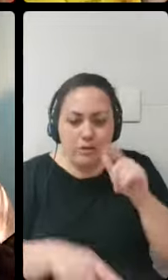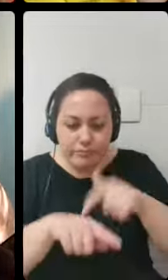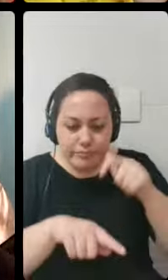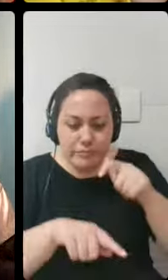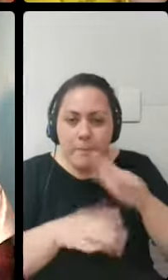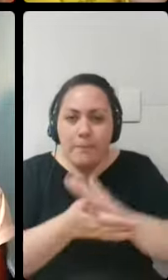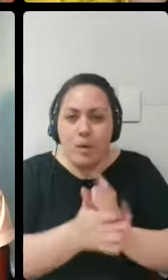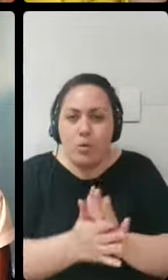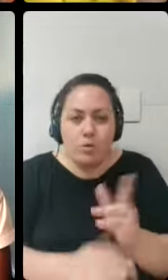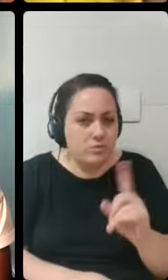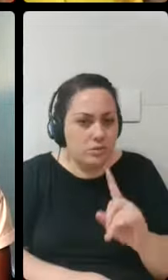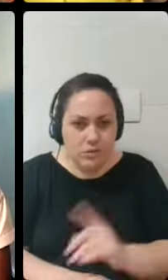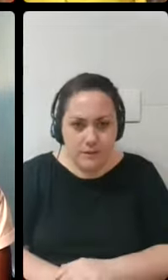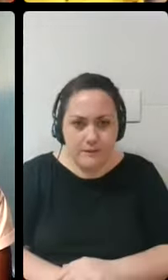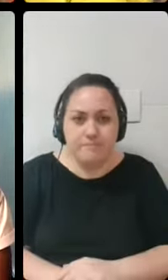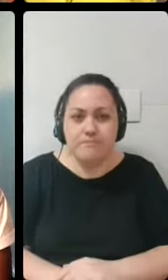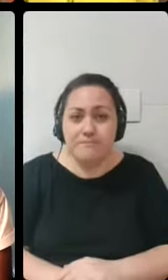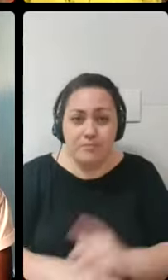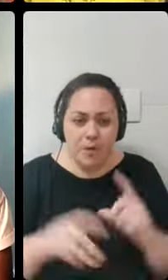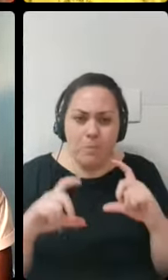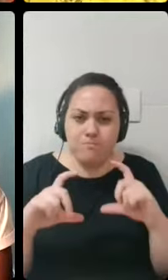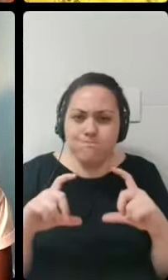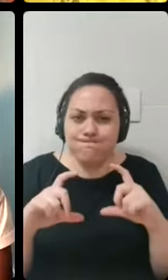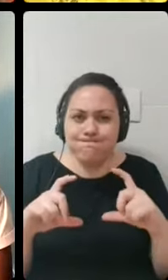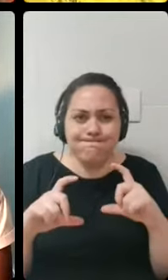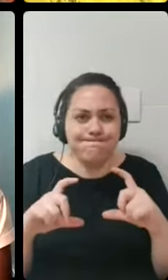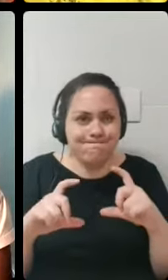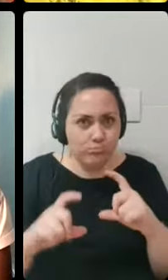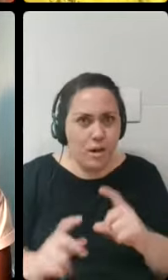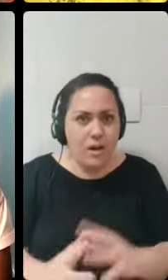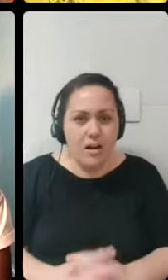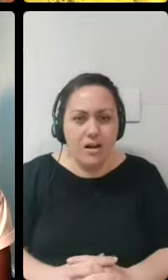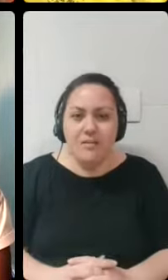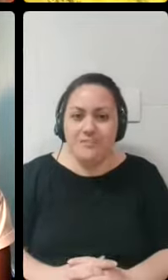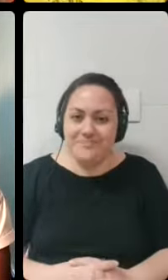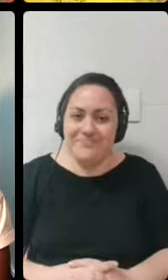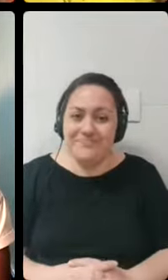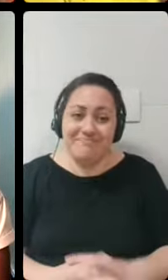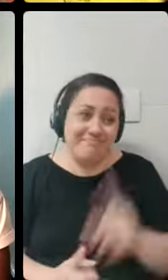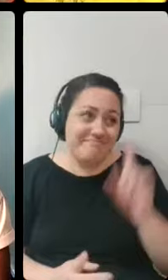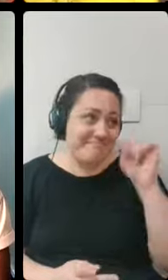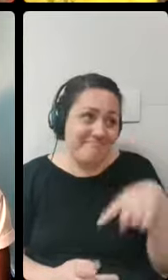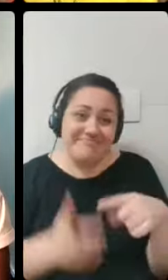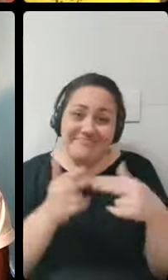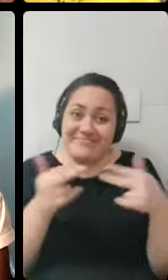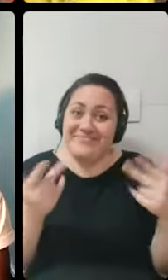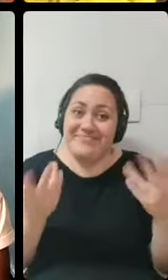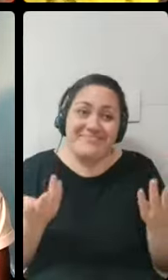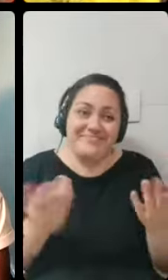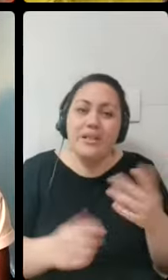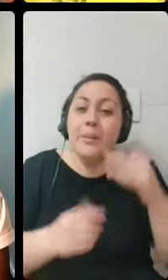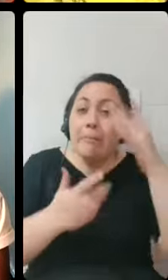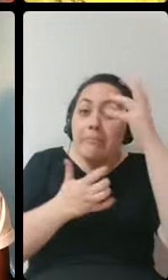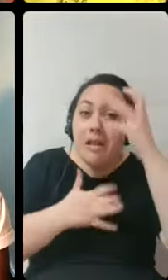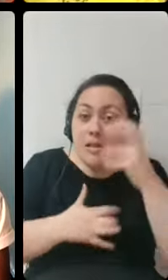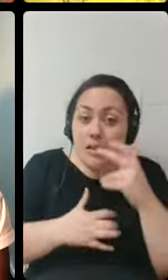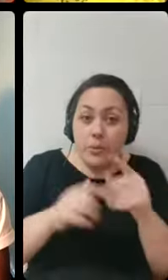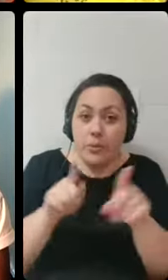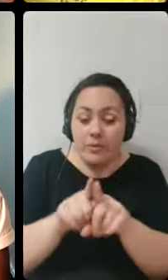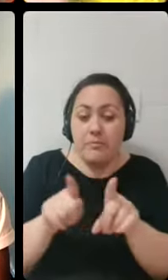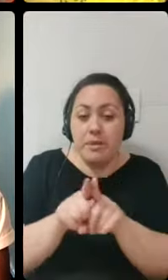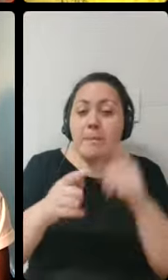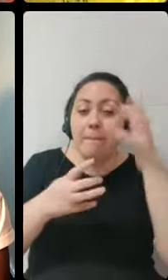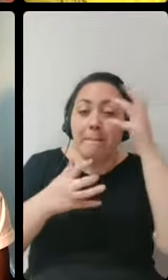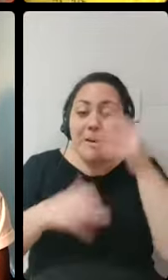aquelas orelhas... Enorme. É. Coisas assim, nossa. Banho, o banho era tipo assim, lá era